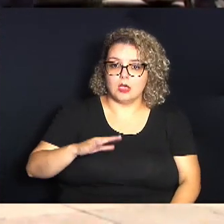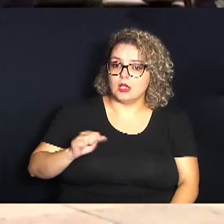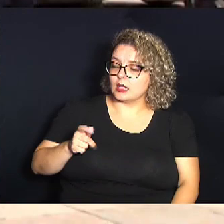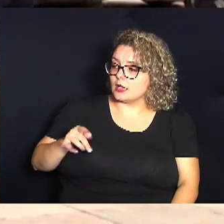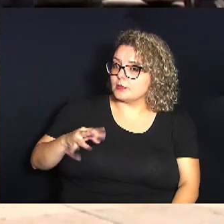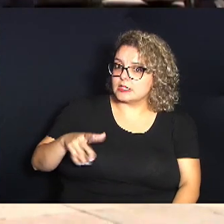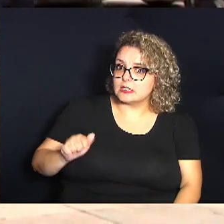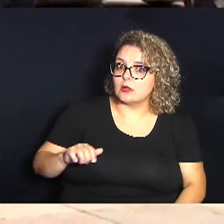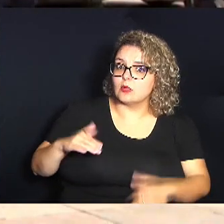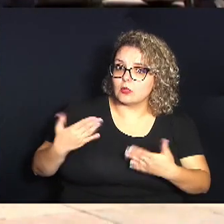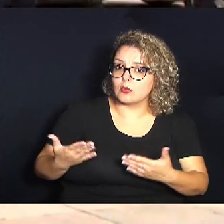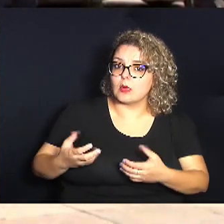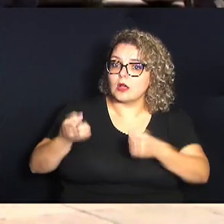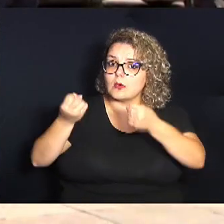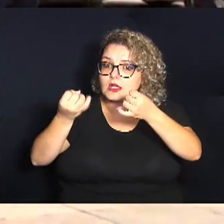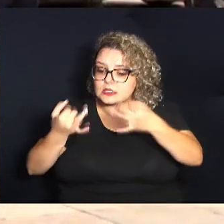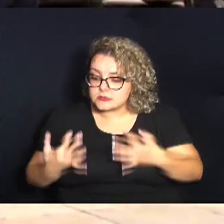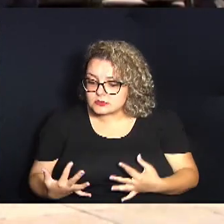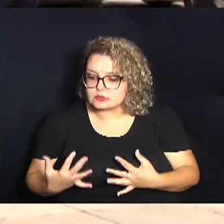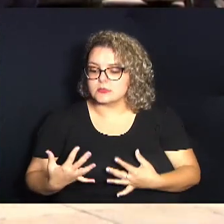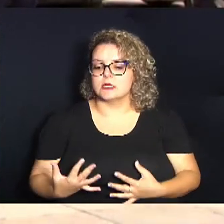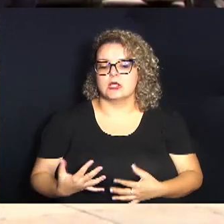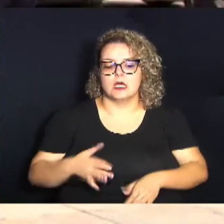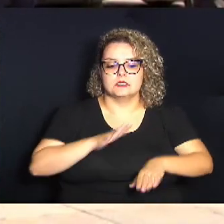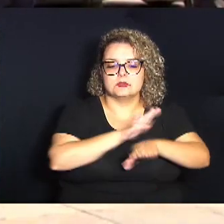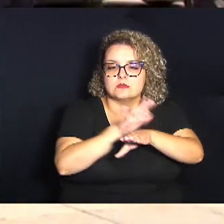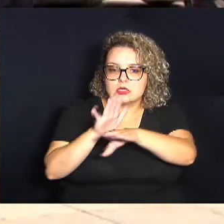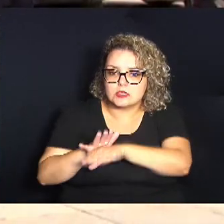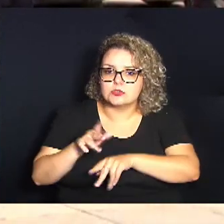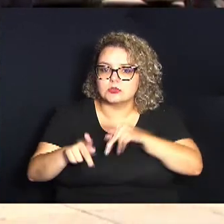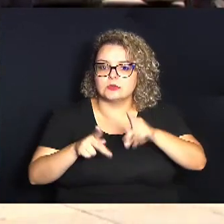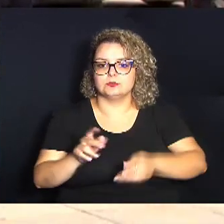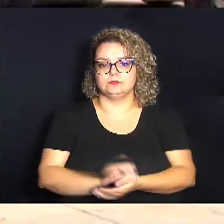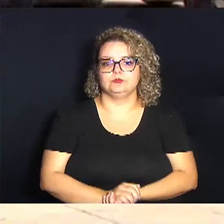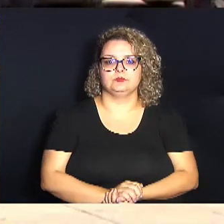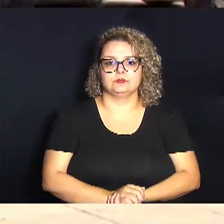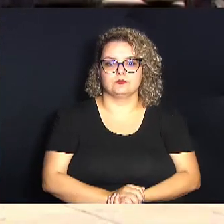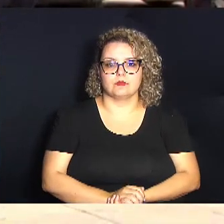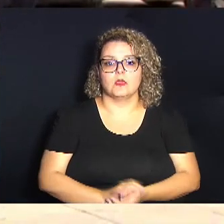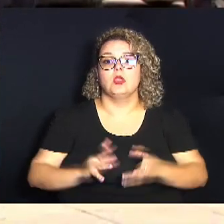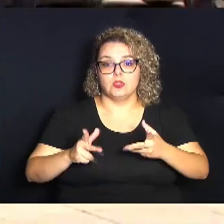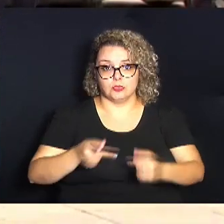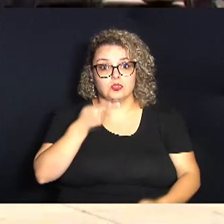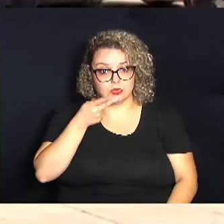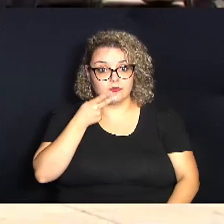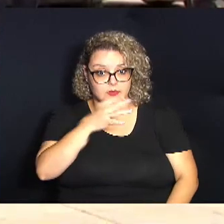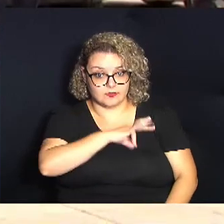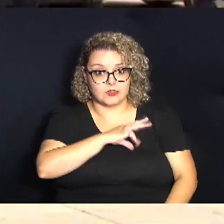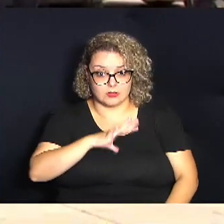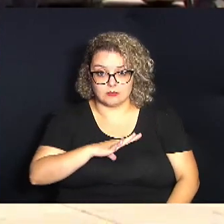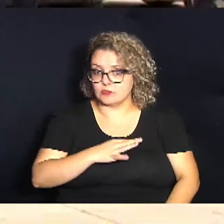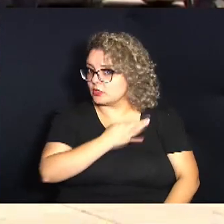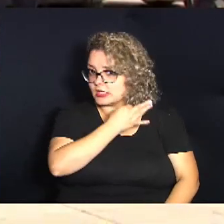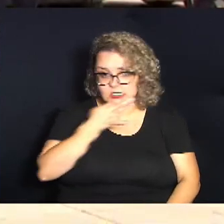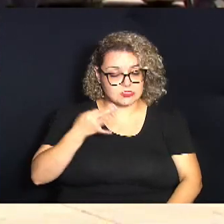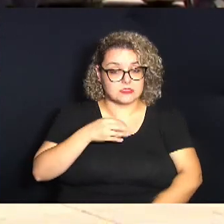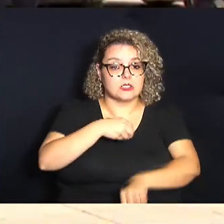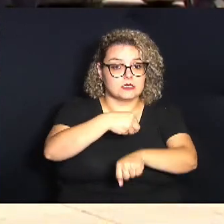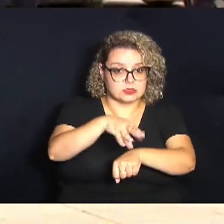que é a orientação da Polícia Militar também para a população? Acho que além do que já foi falado pela Guarda, que foram excelentes